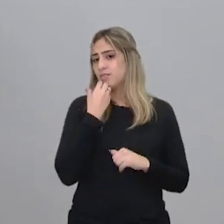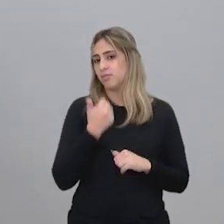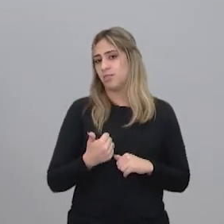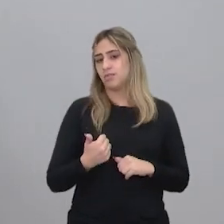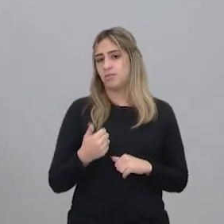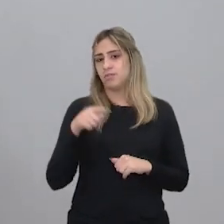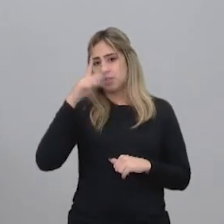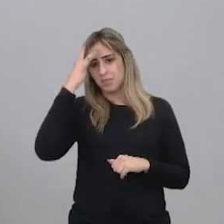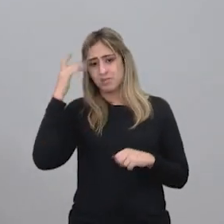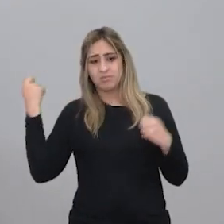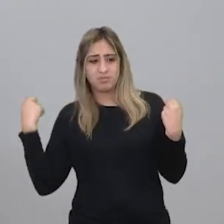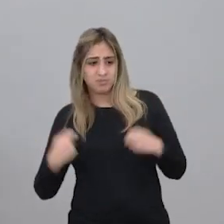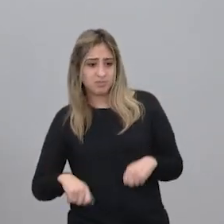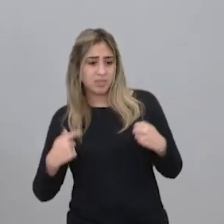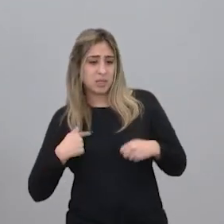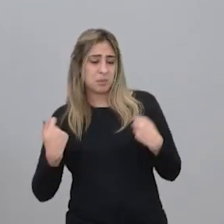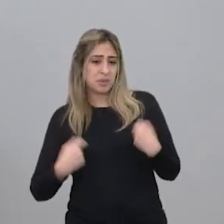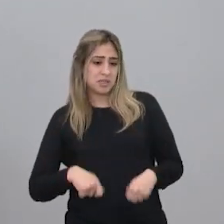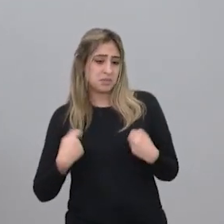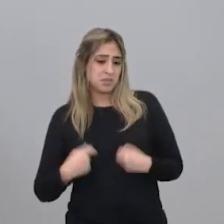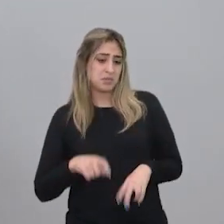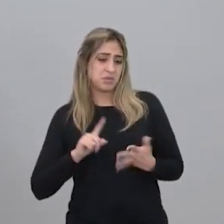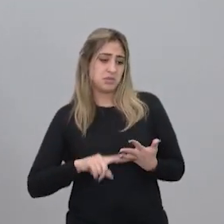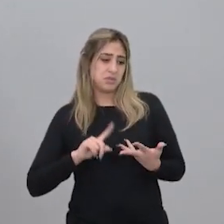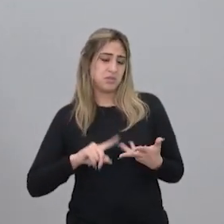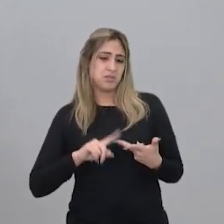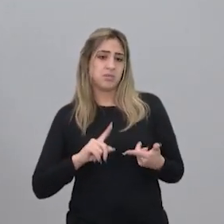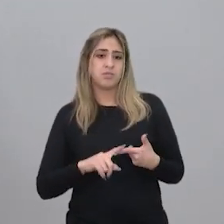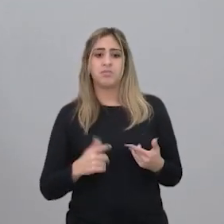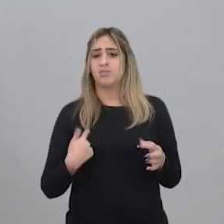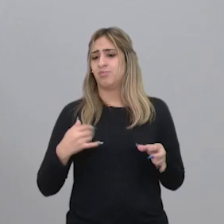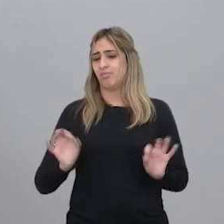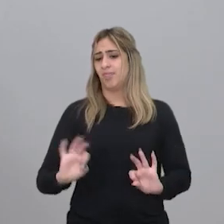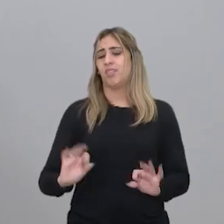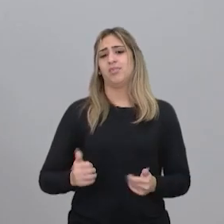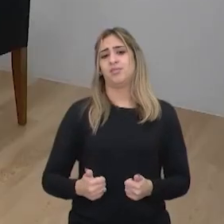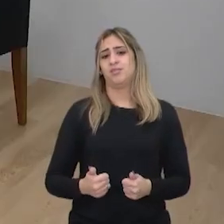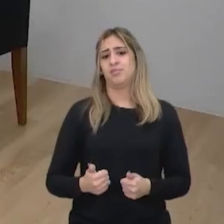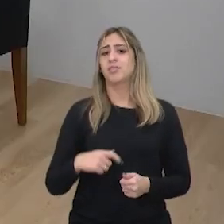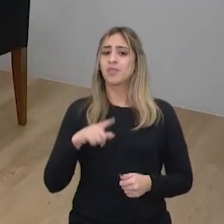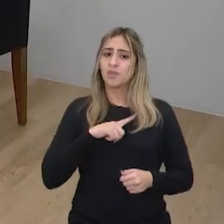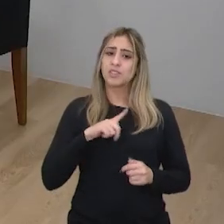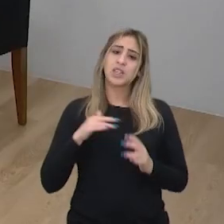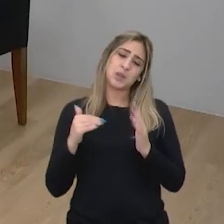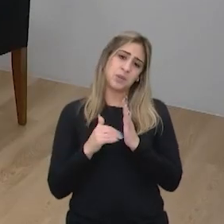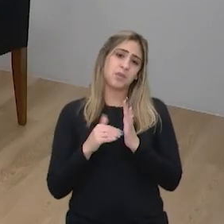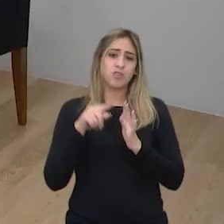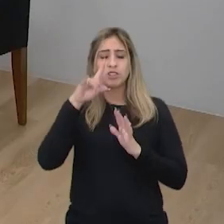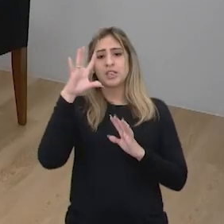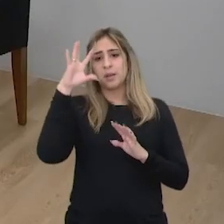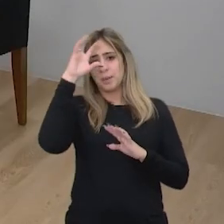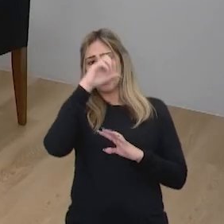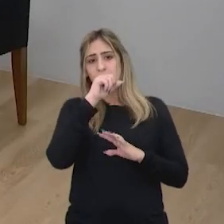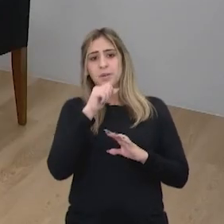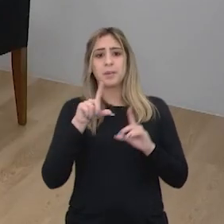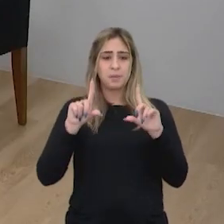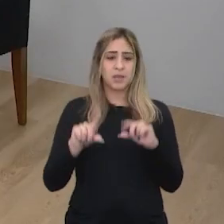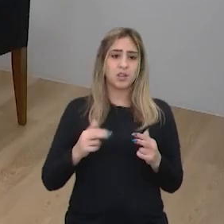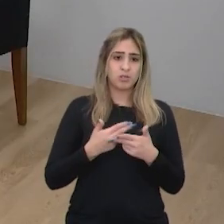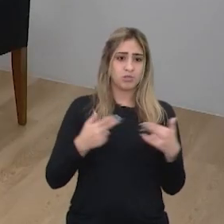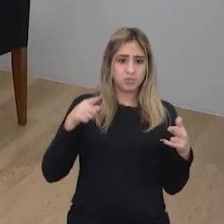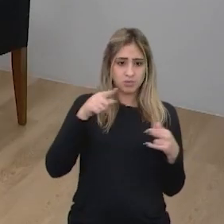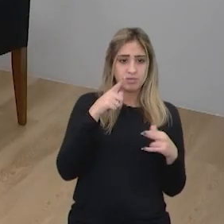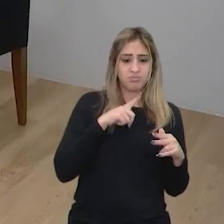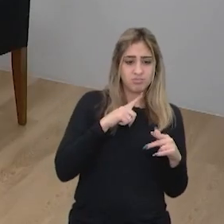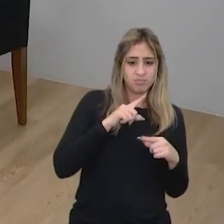que necessita... eu preciso disso, lá você não tem nada disso. Você tem o mínimo, você aprende assim, quanto menos coisa você